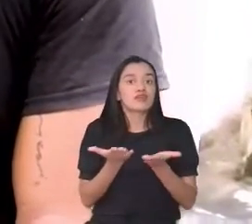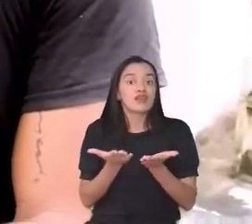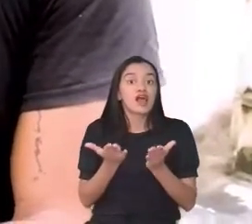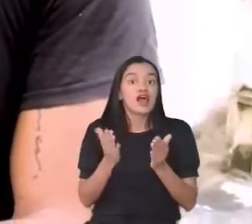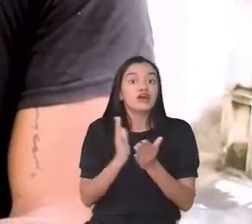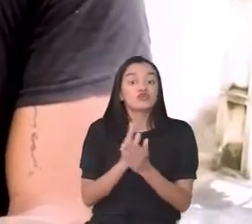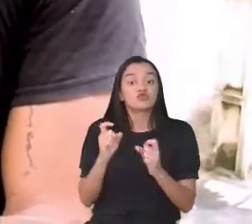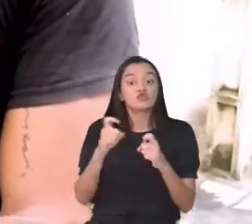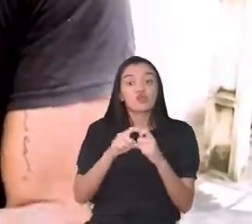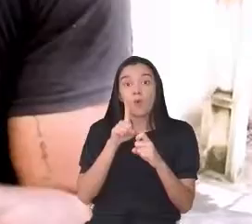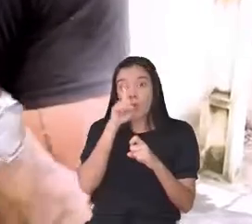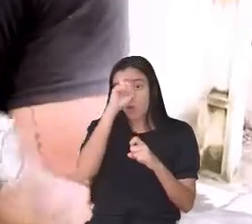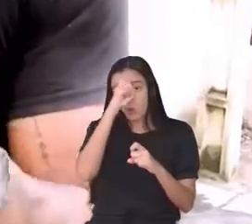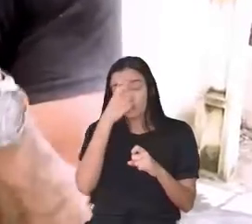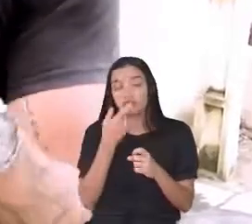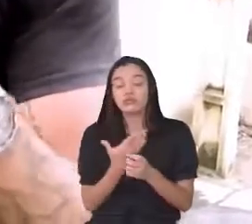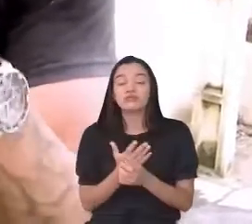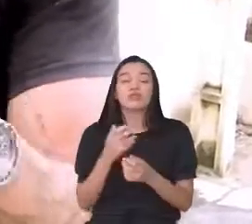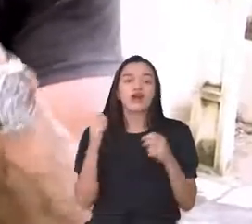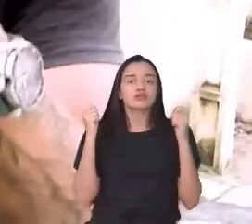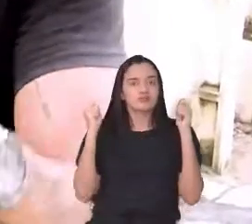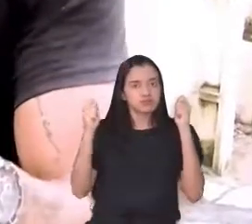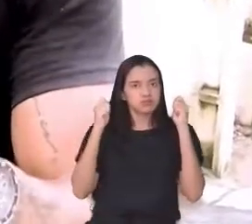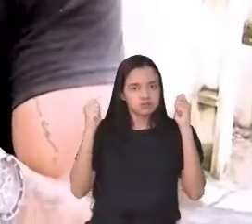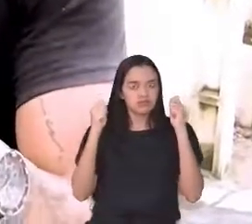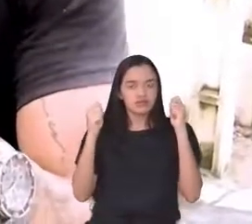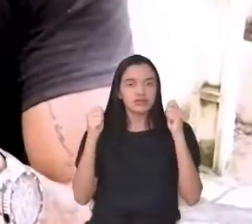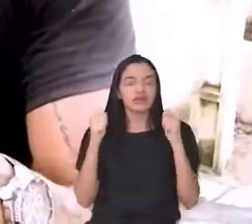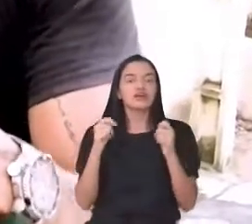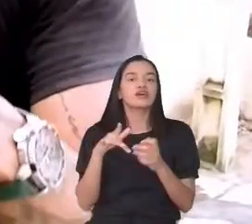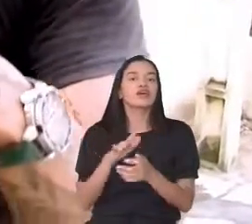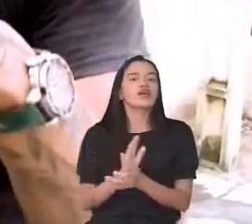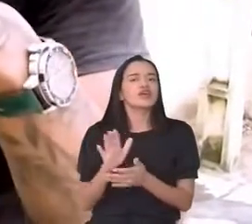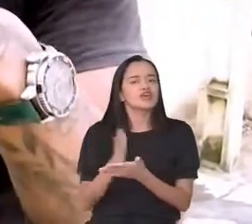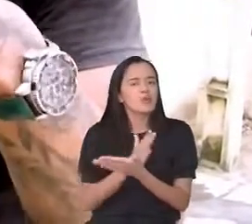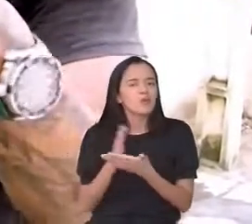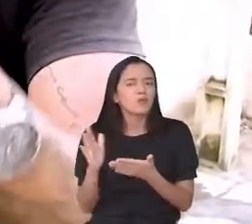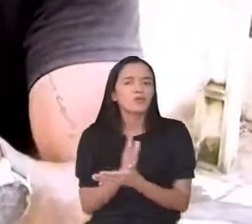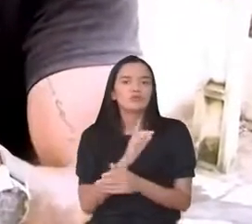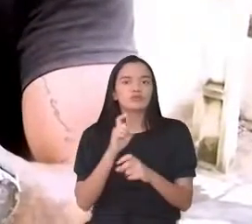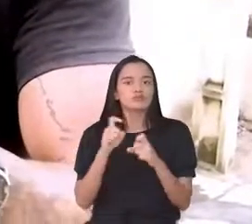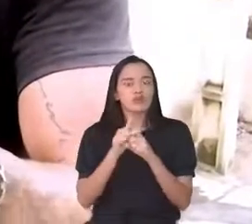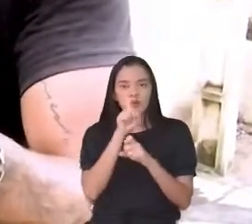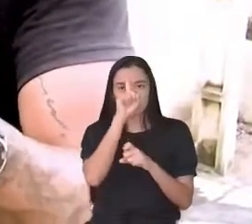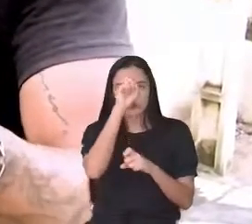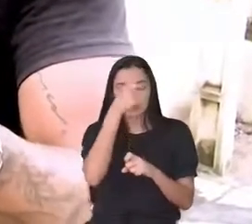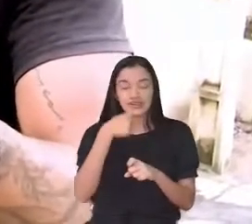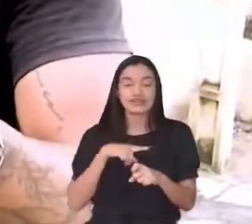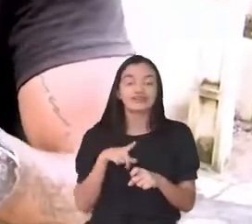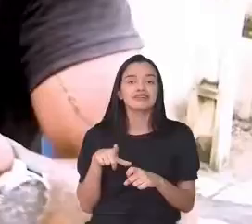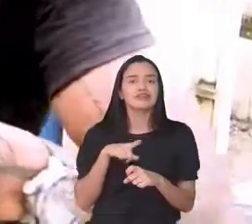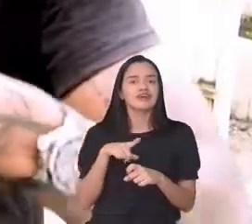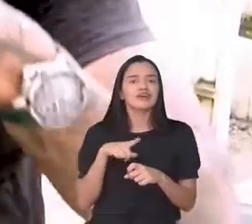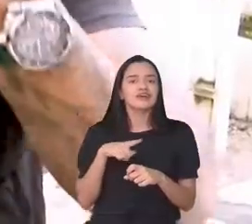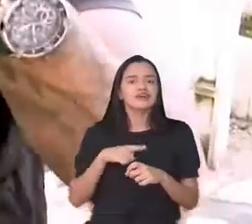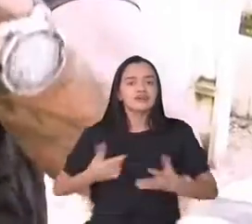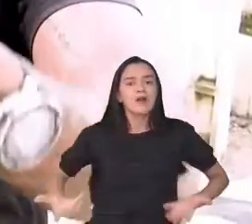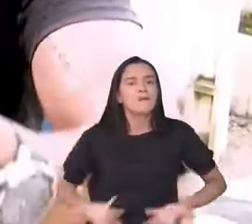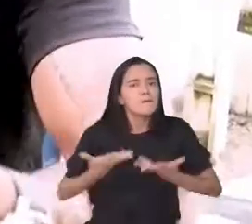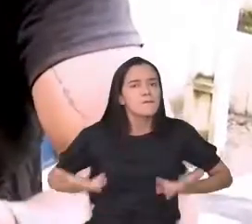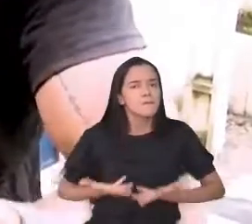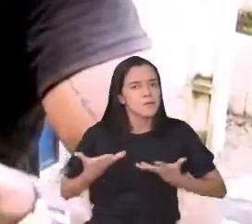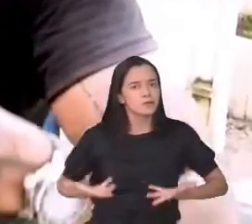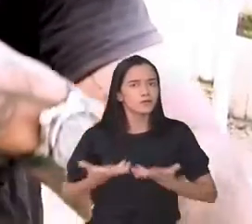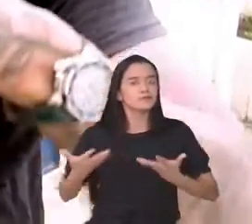de campanha. Então eu fiz alguns trabalhos de hospitais de campanha que tinham uma motivação muito nobre, que era de